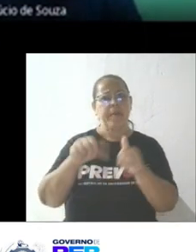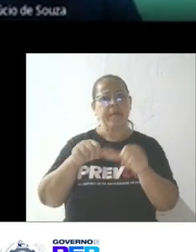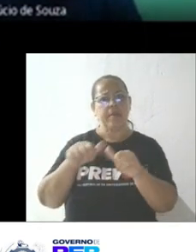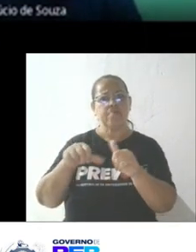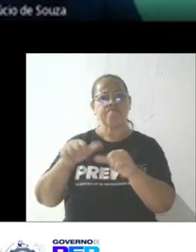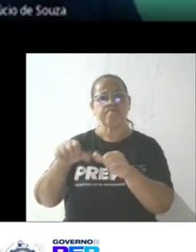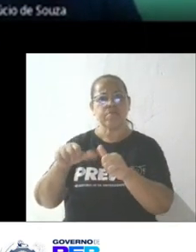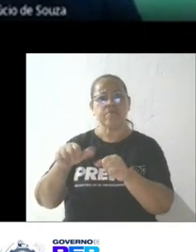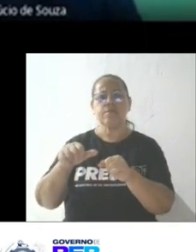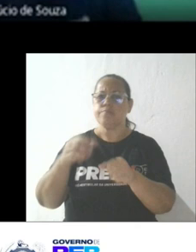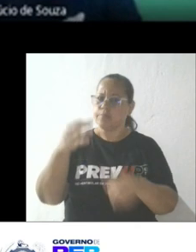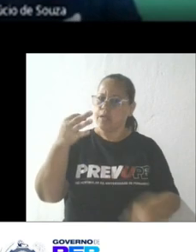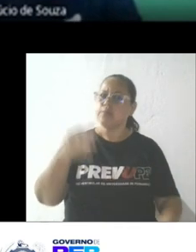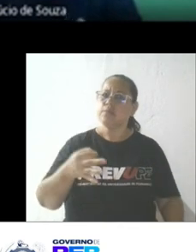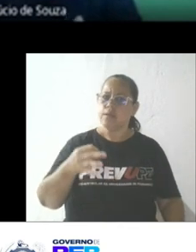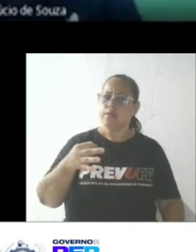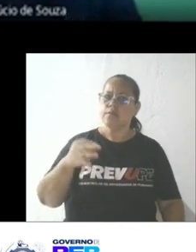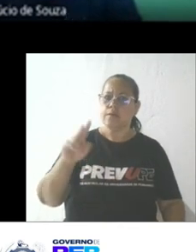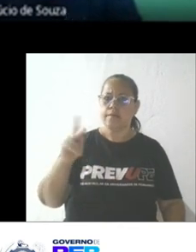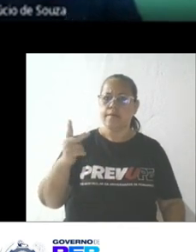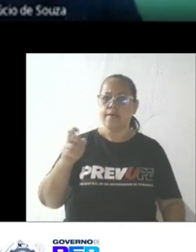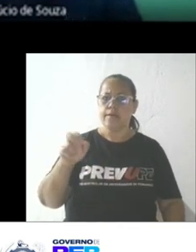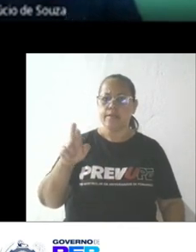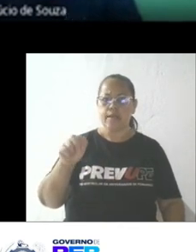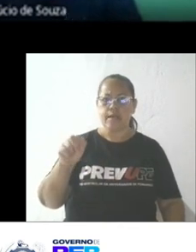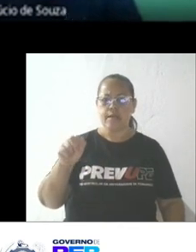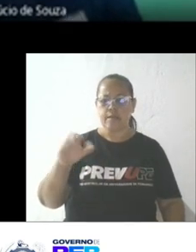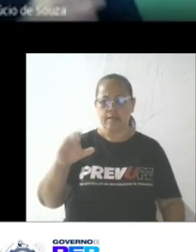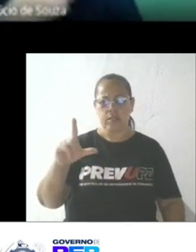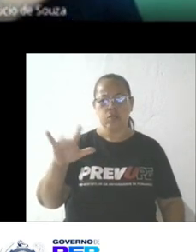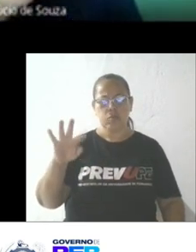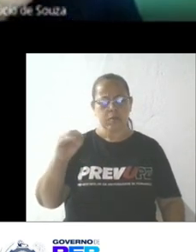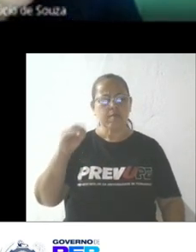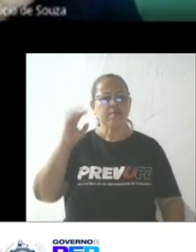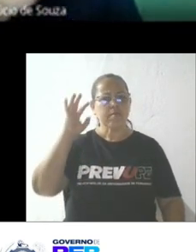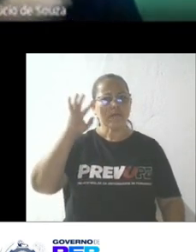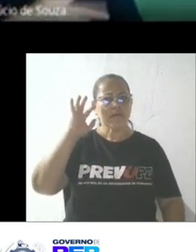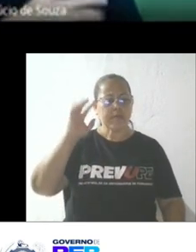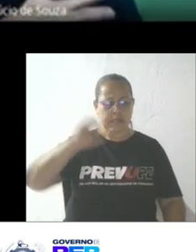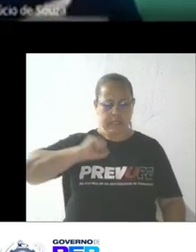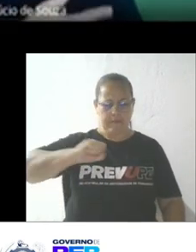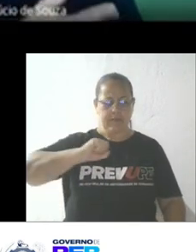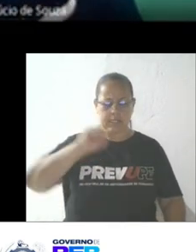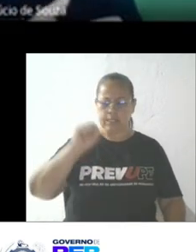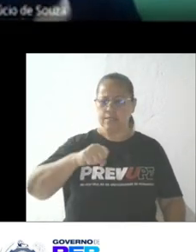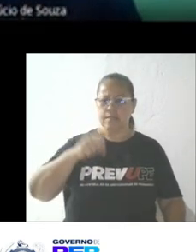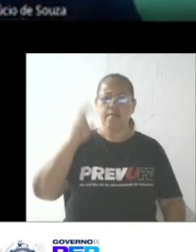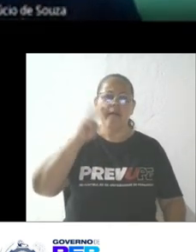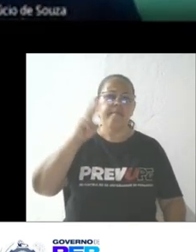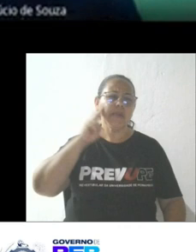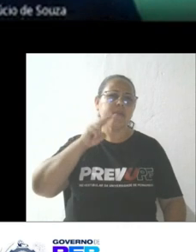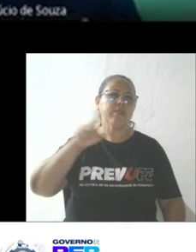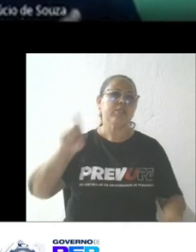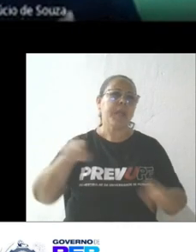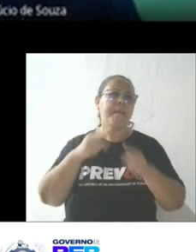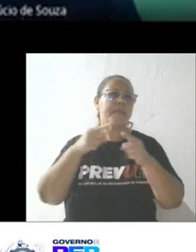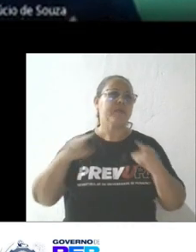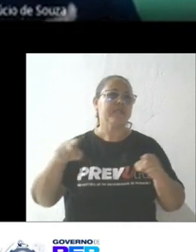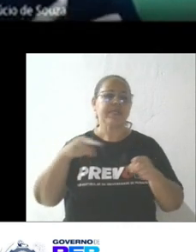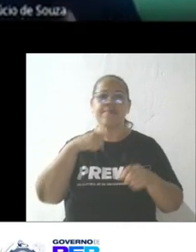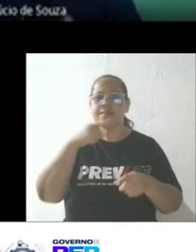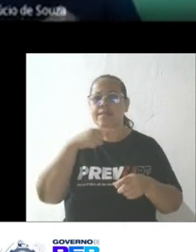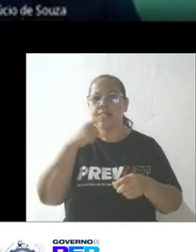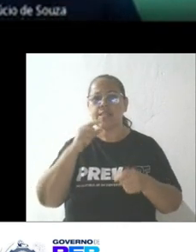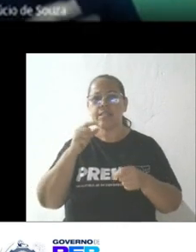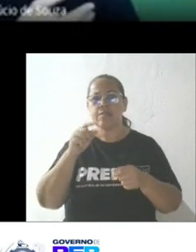ele defendia isso nós lembramos aqui da música de Lula Santos nada do que foi será de novo do jeito